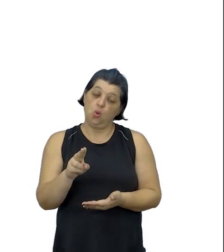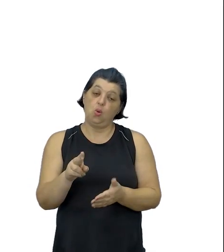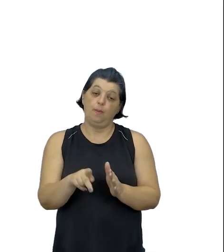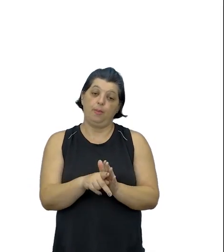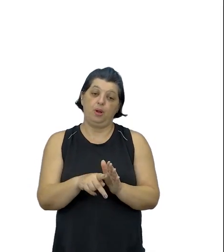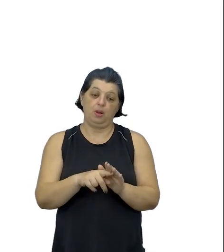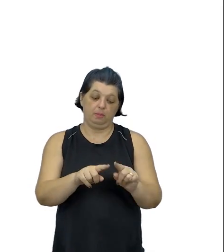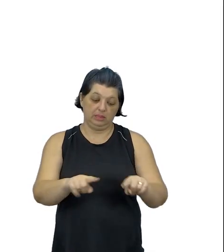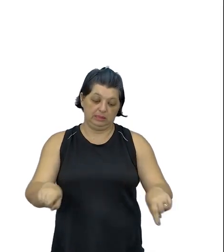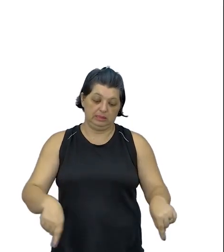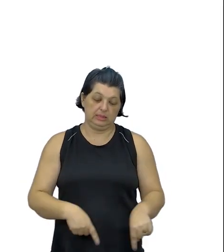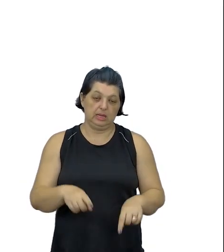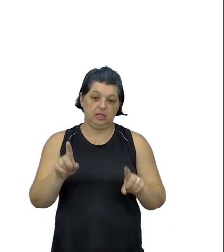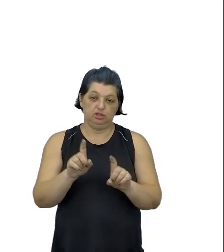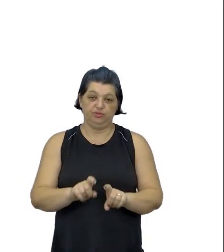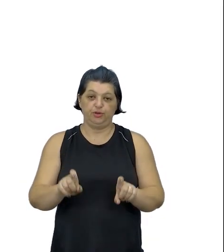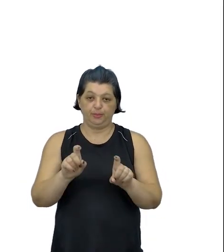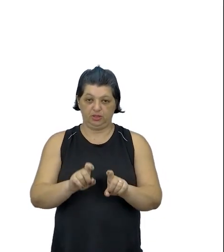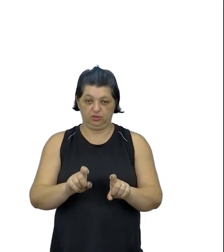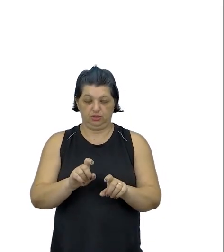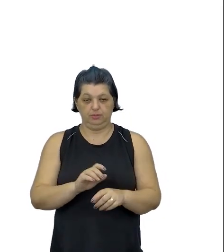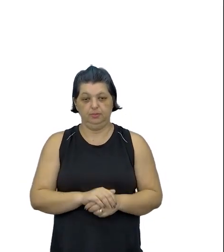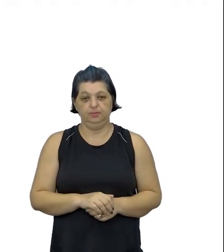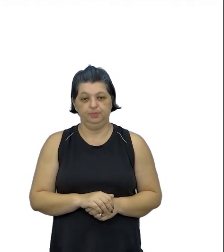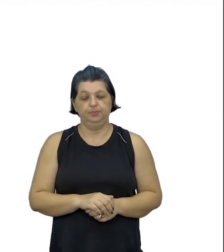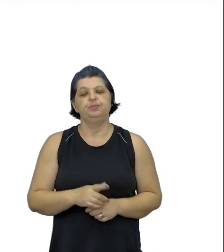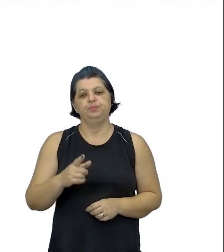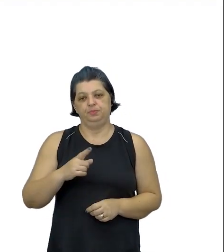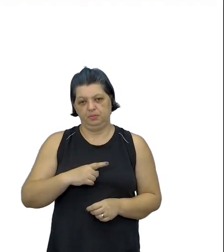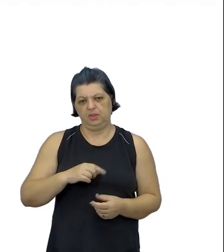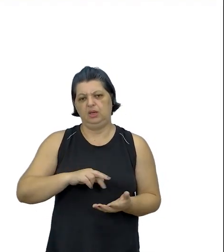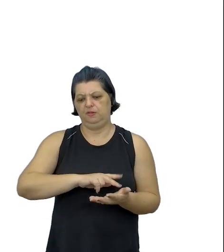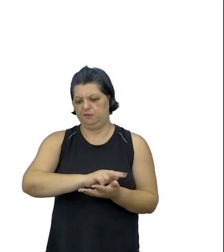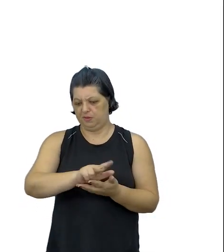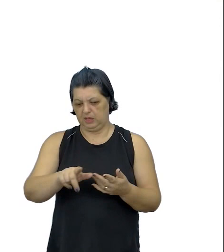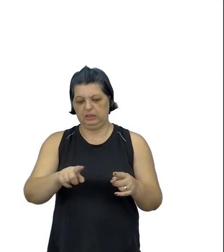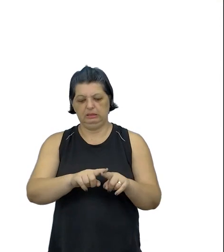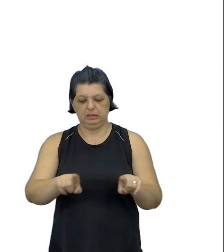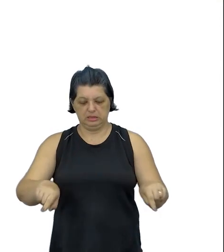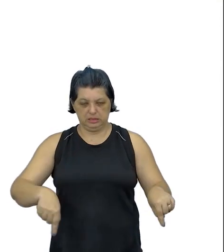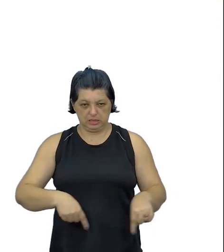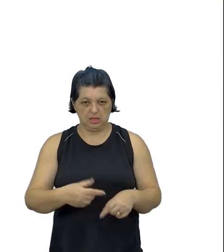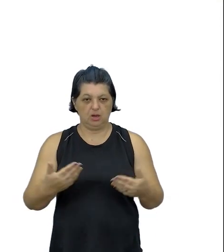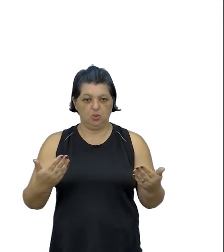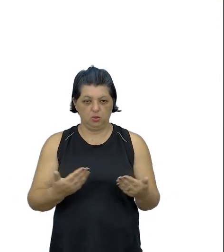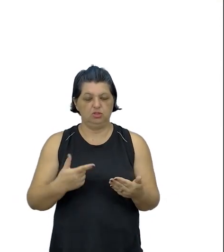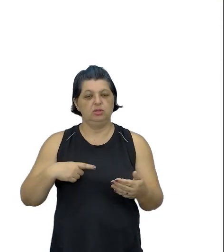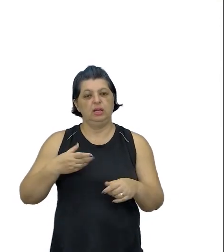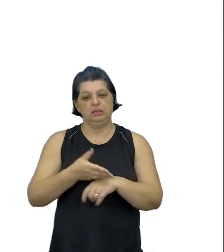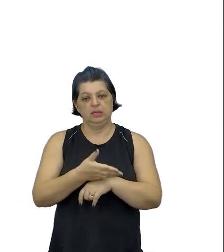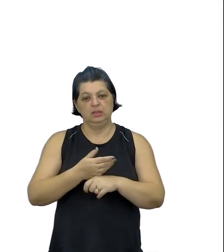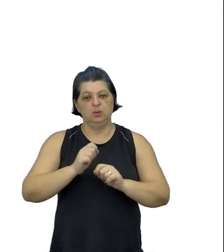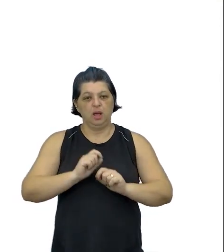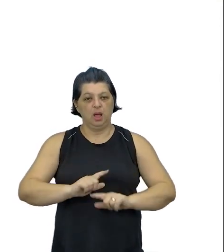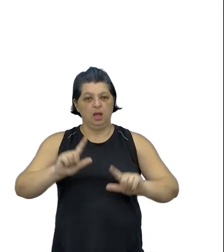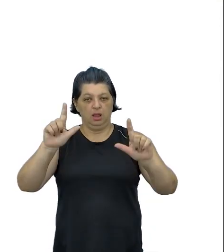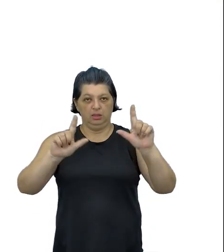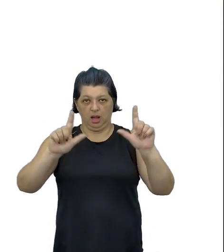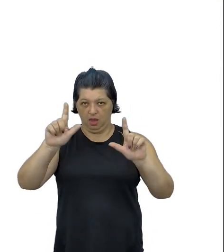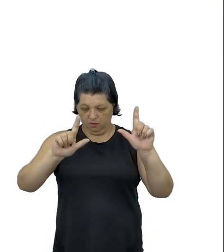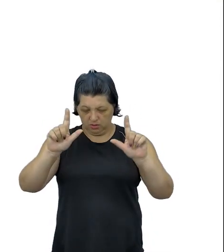de informática. Muitas salas hoje em dia já têm acesso a televisões, que facilita